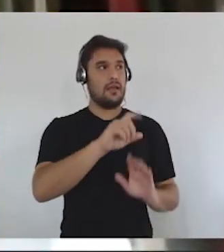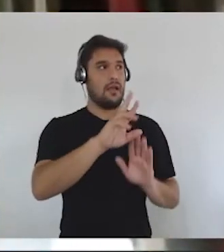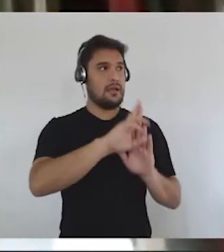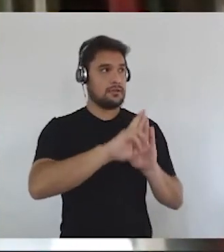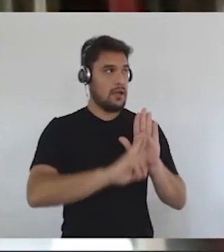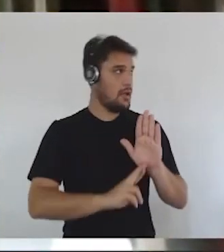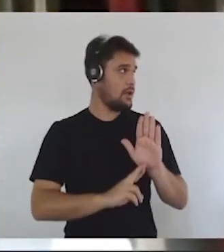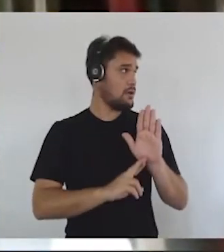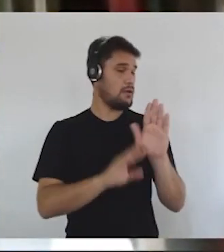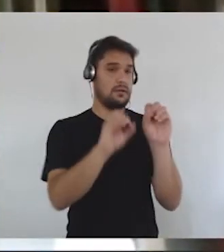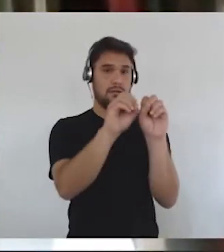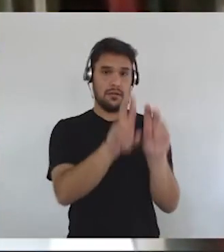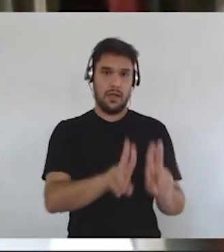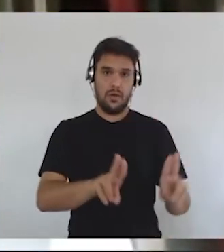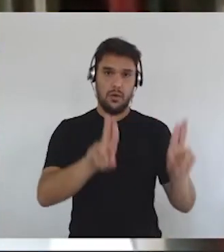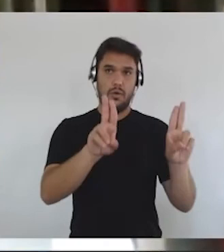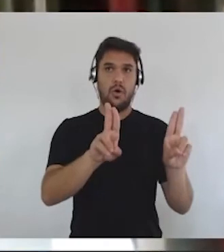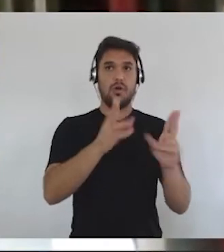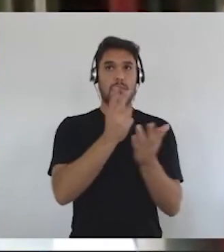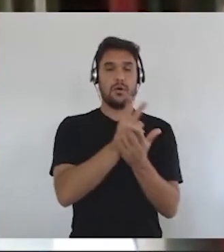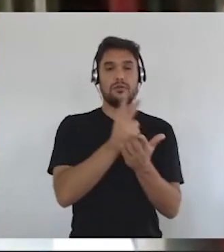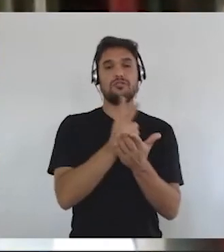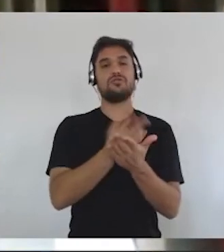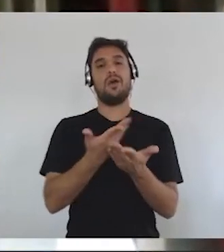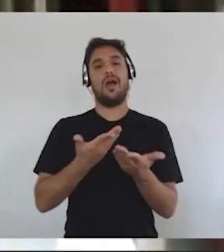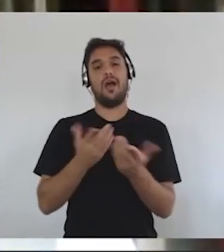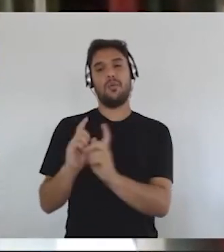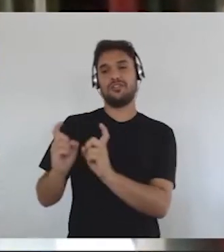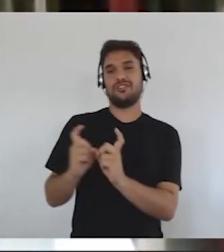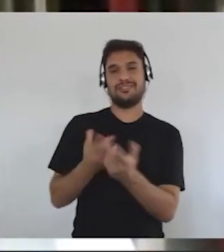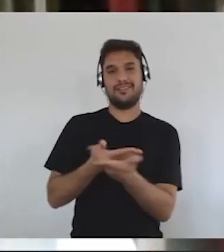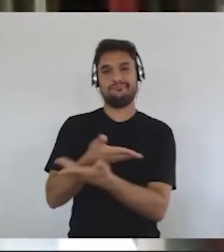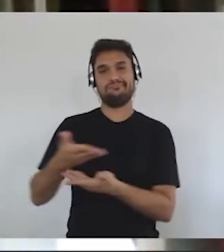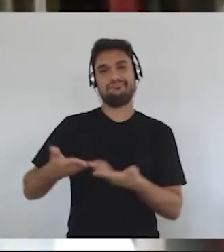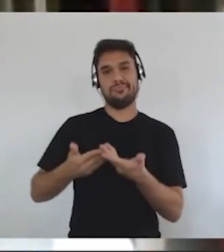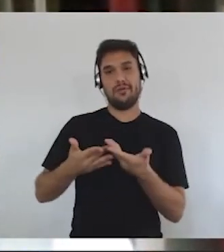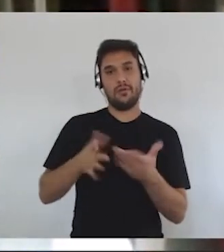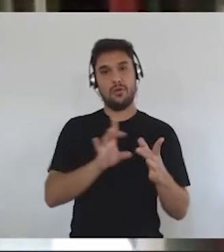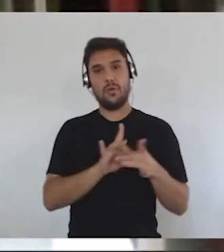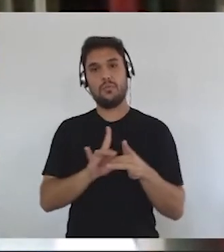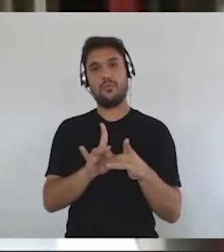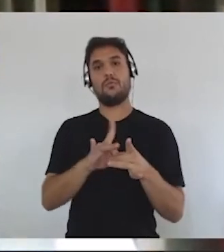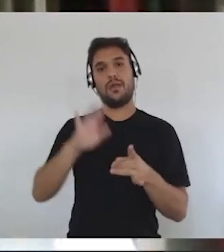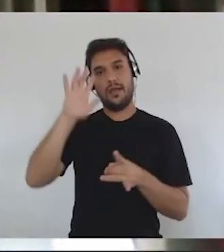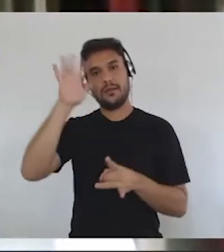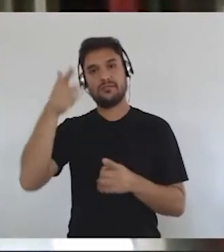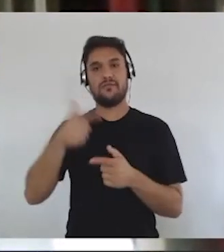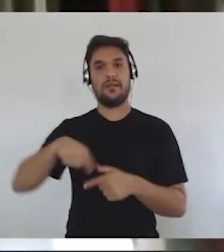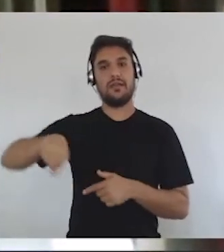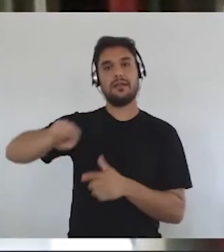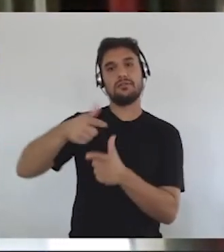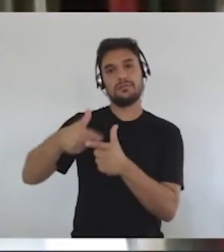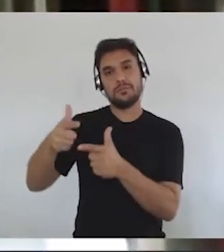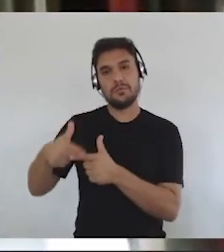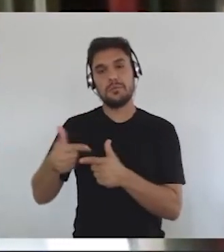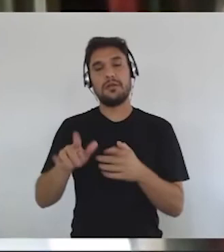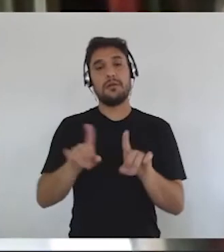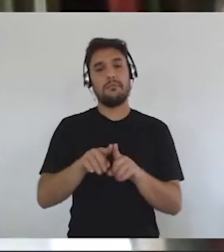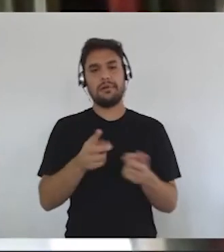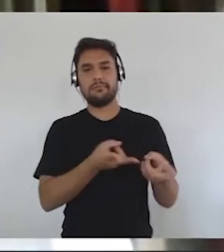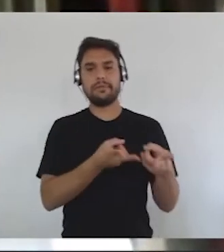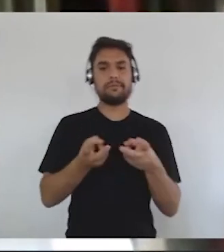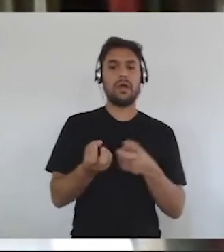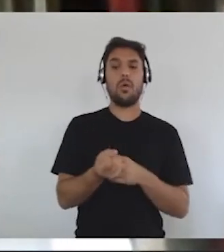seus domínios reservados para ter uma gestão compartilhada de crises e que essa crise, vejam os milhares de